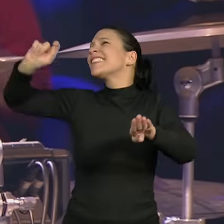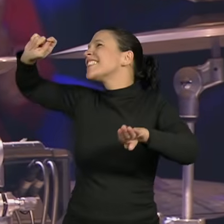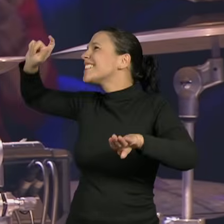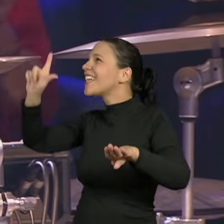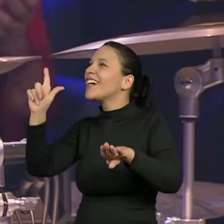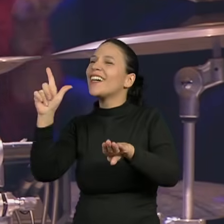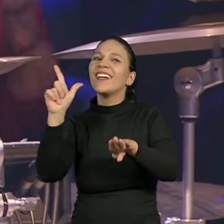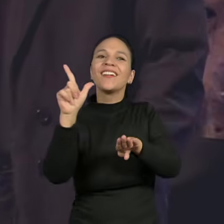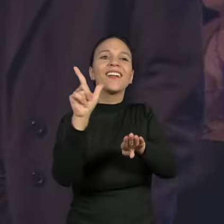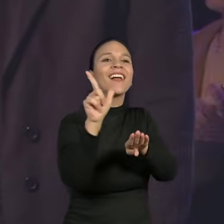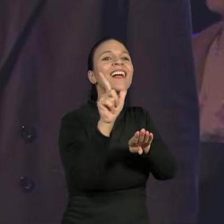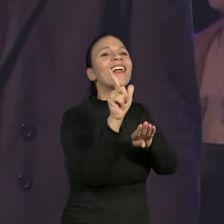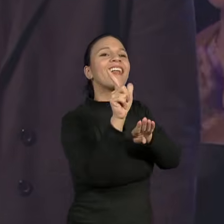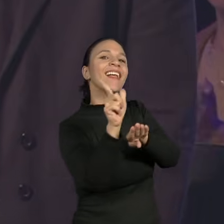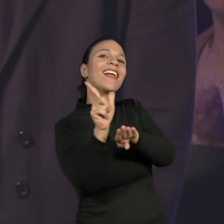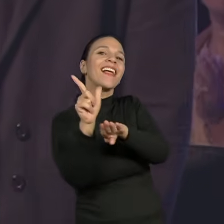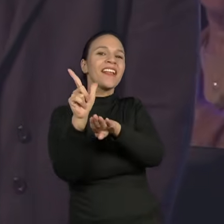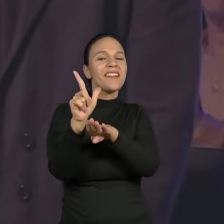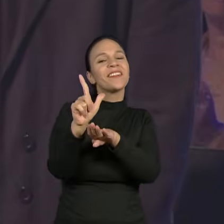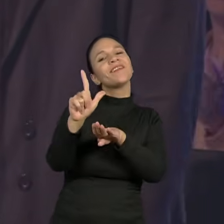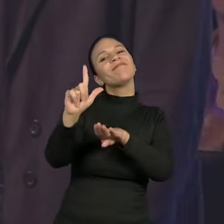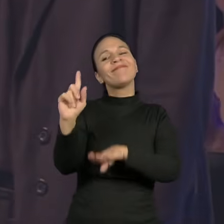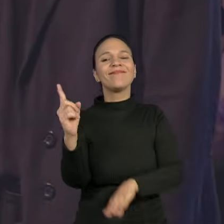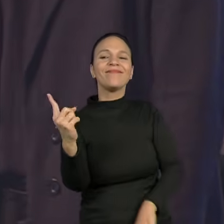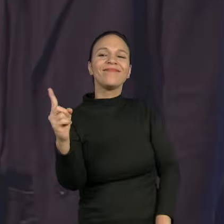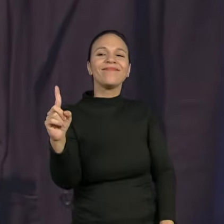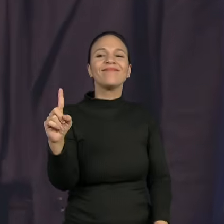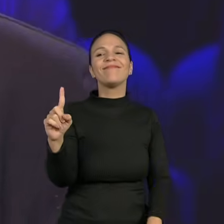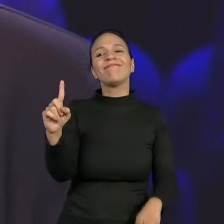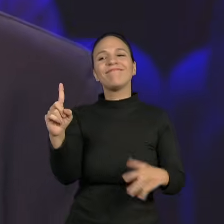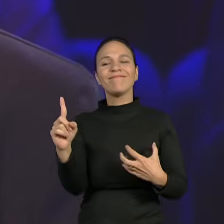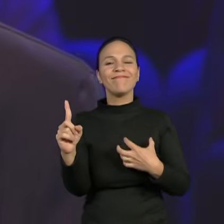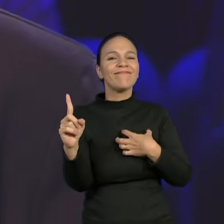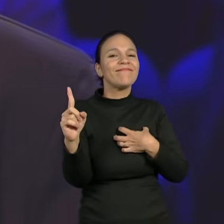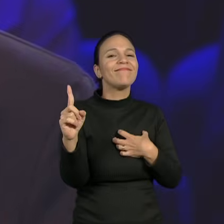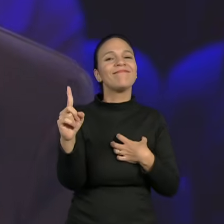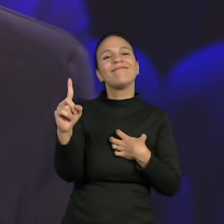varal. Tu vens,